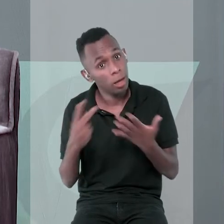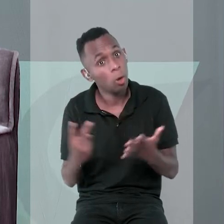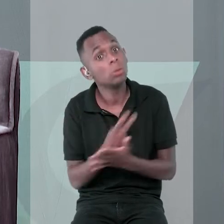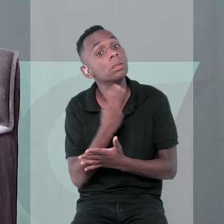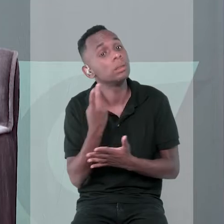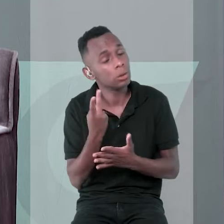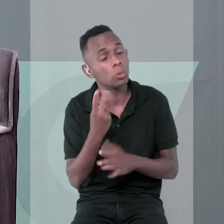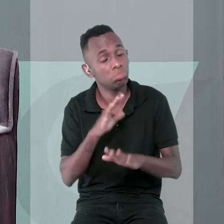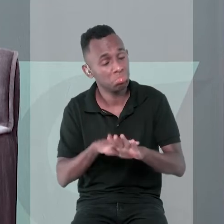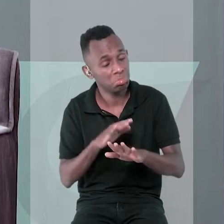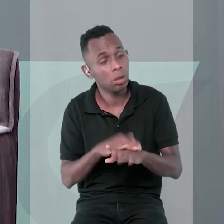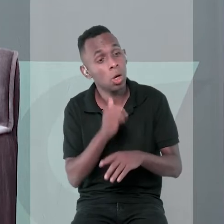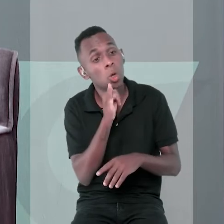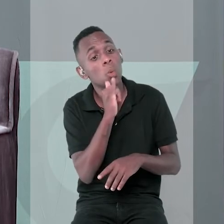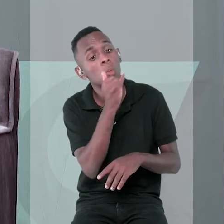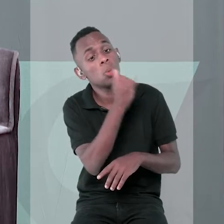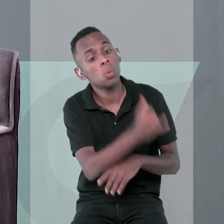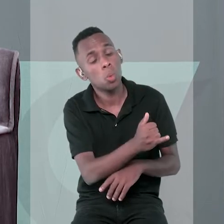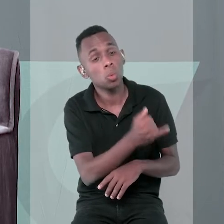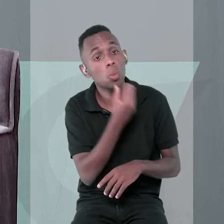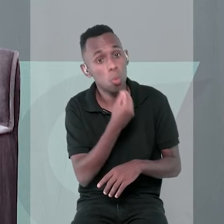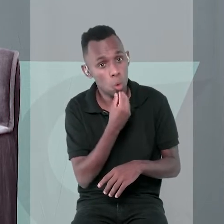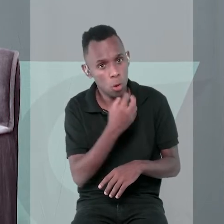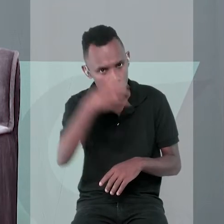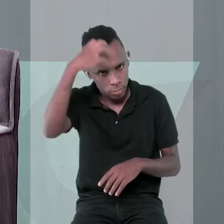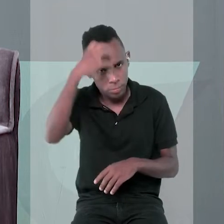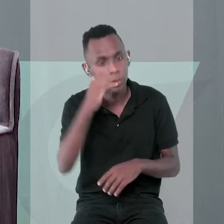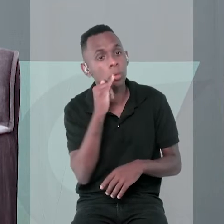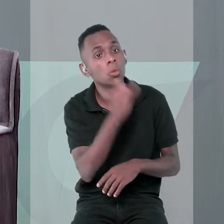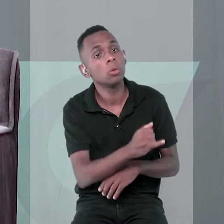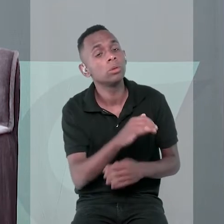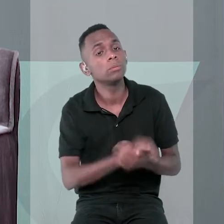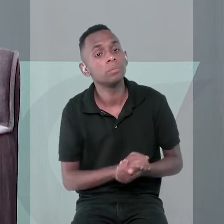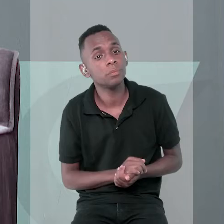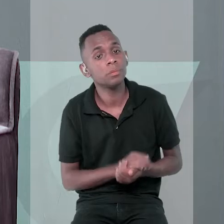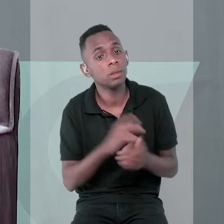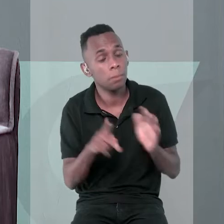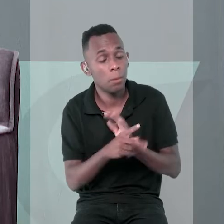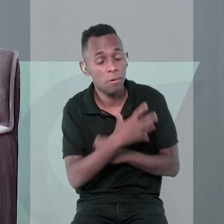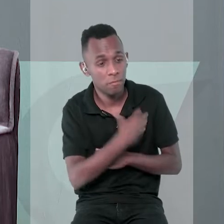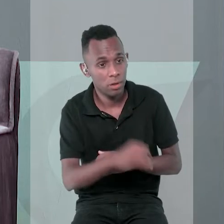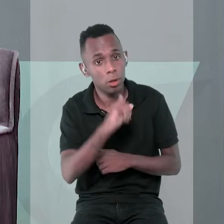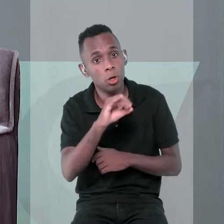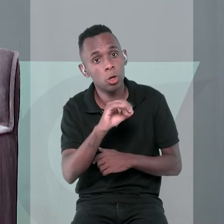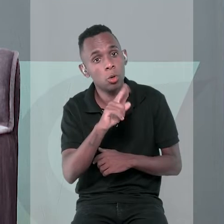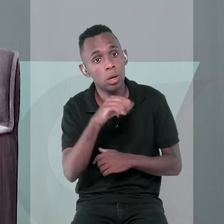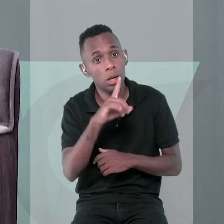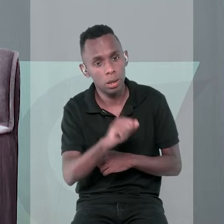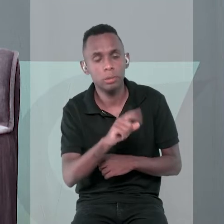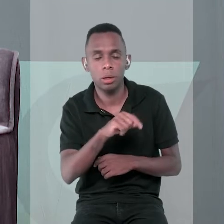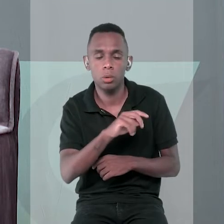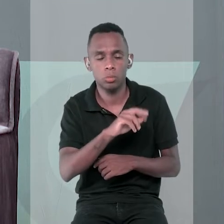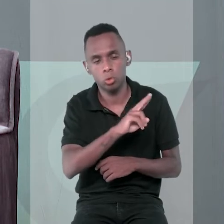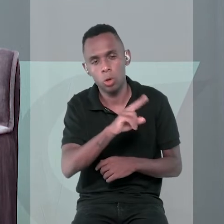da história, ele contou para uma figura que era filho da Yolanda de Aragão, que é o René,